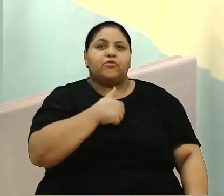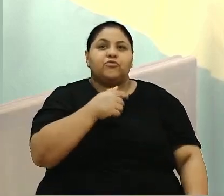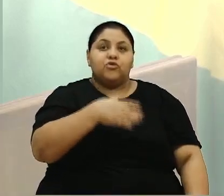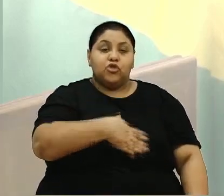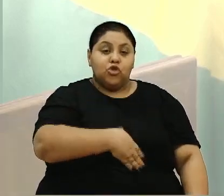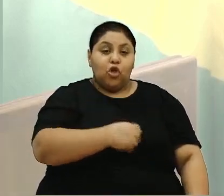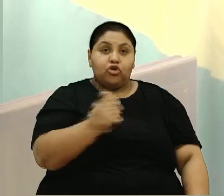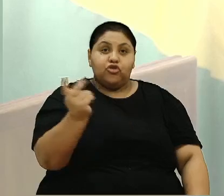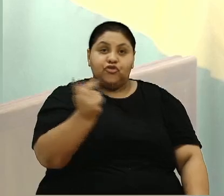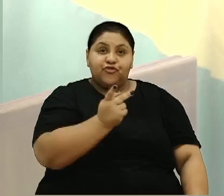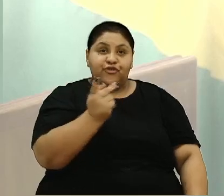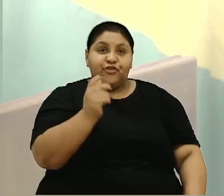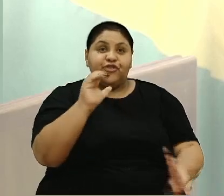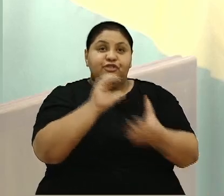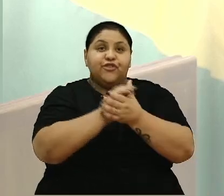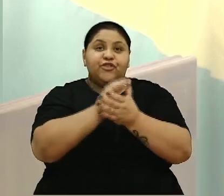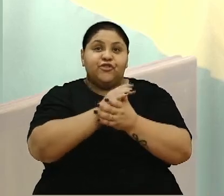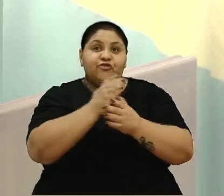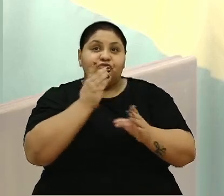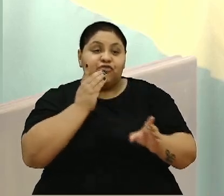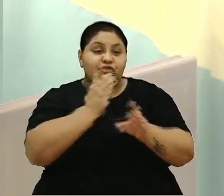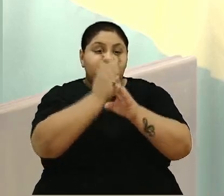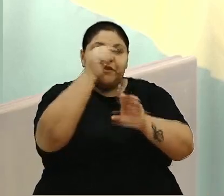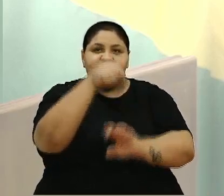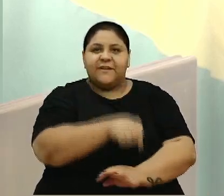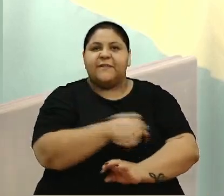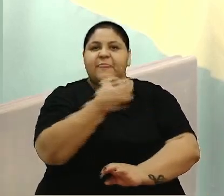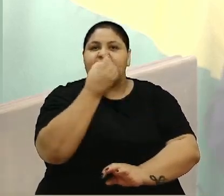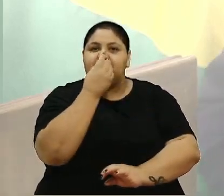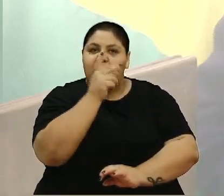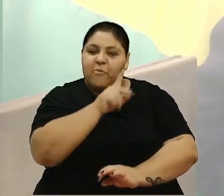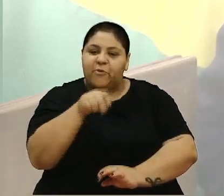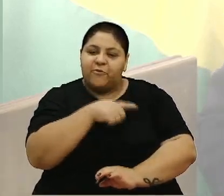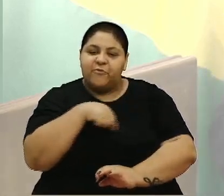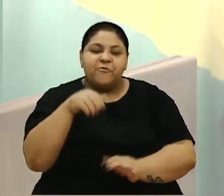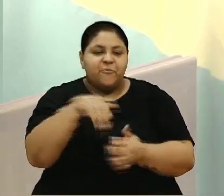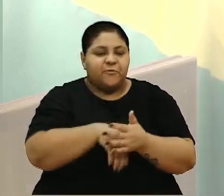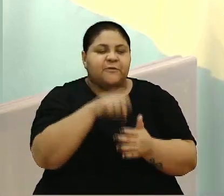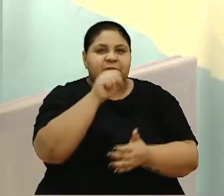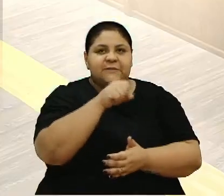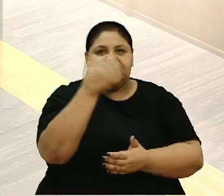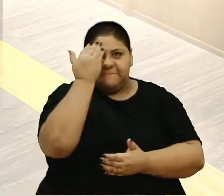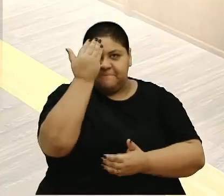Que fui descobrir aqui. Então, que bom, professor Zanquim. Voto favorável. Obrigado.